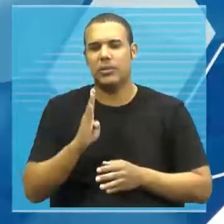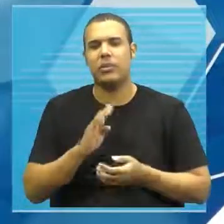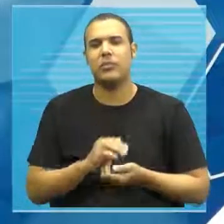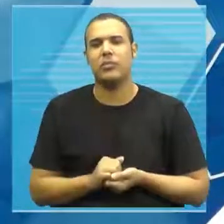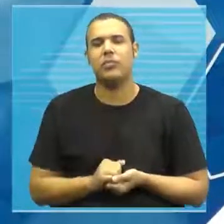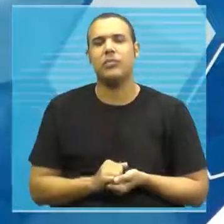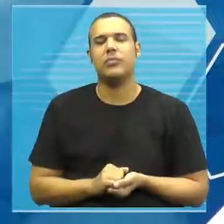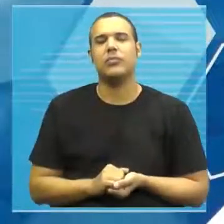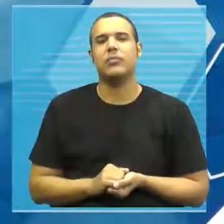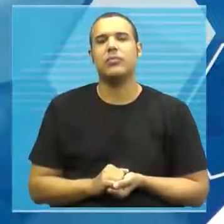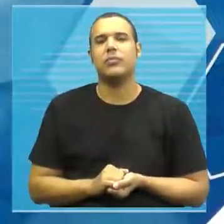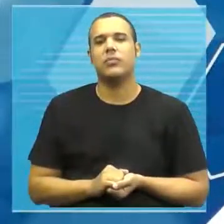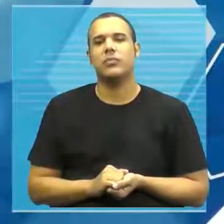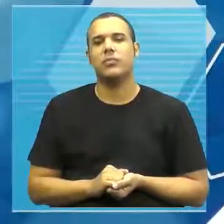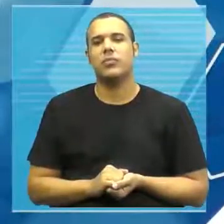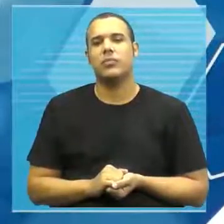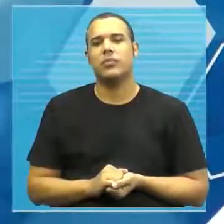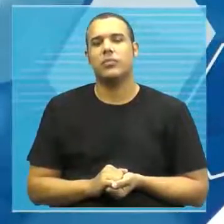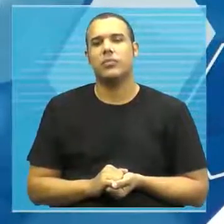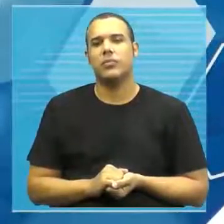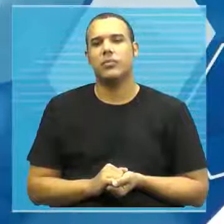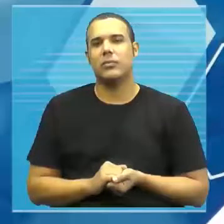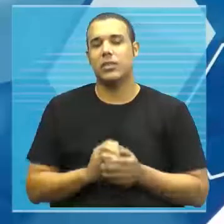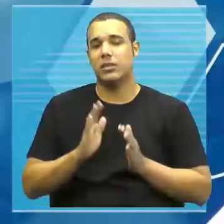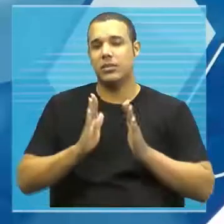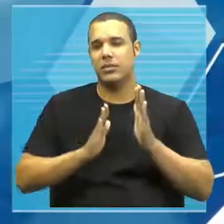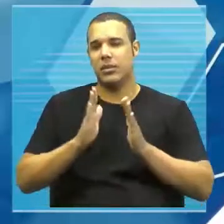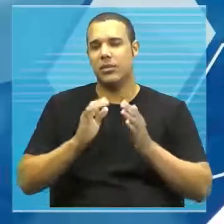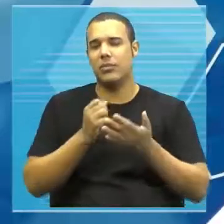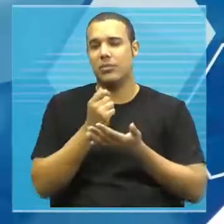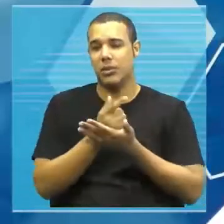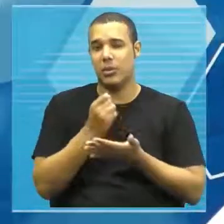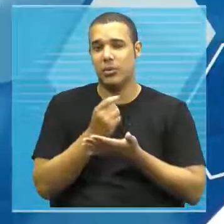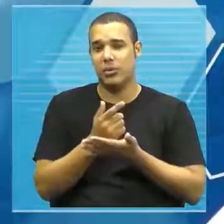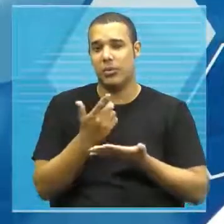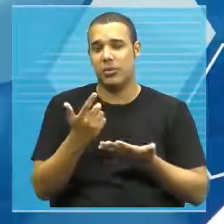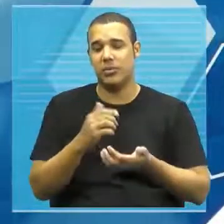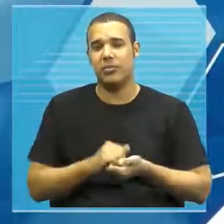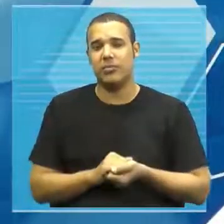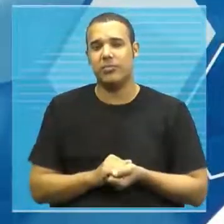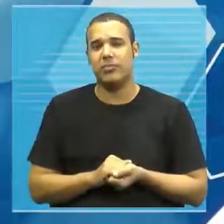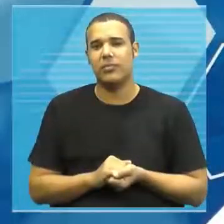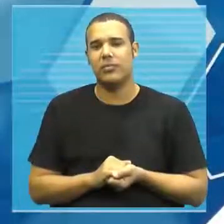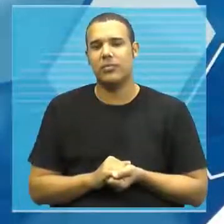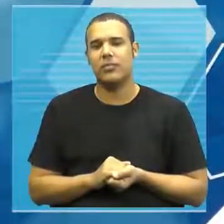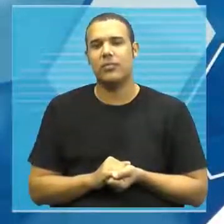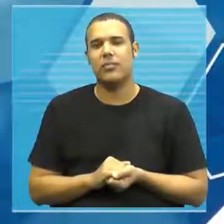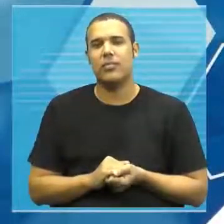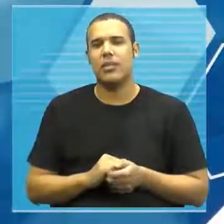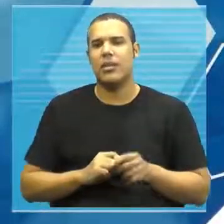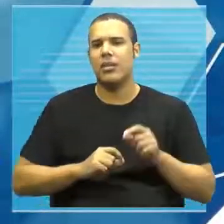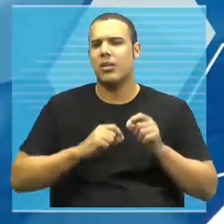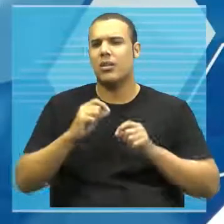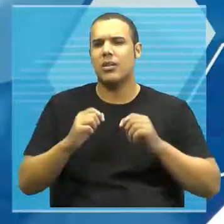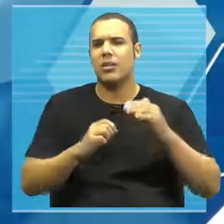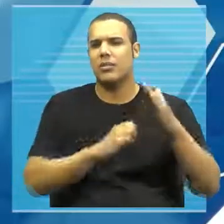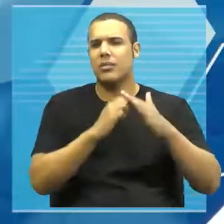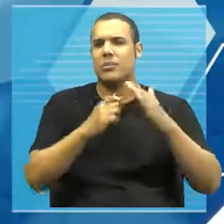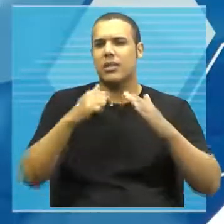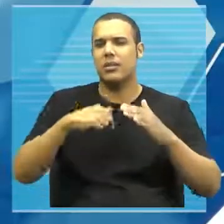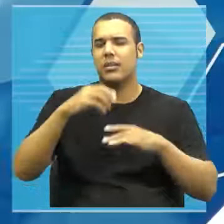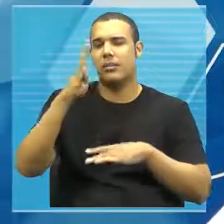compras de carros importados nesse período o que foi que sobrou para as empresas para as fábricas brasileiras